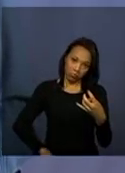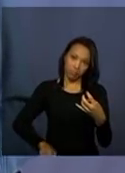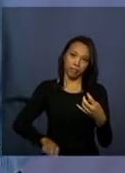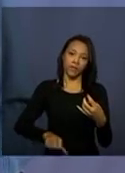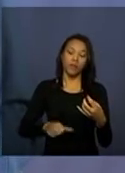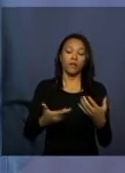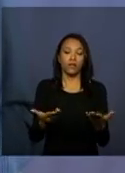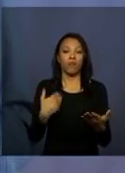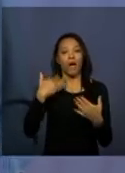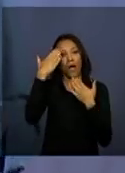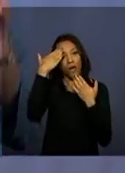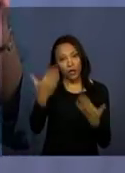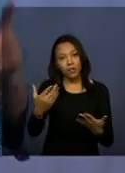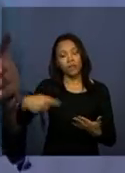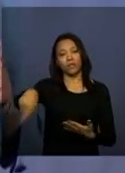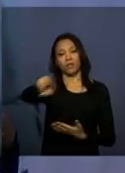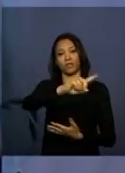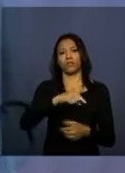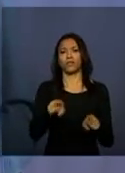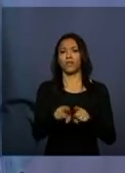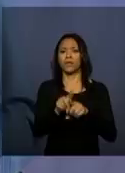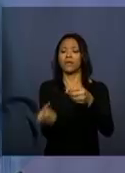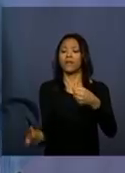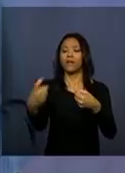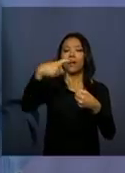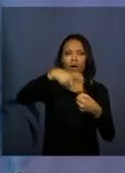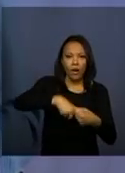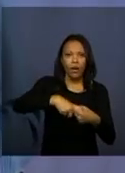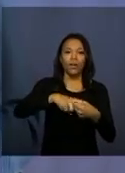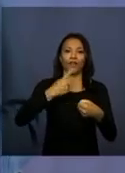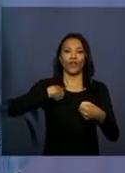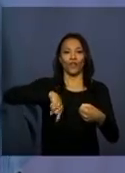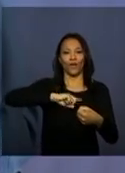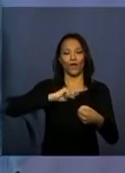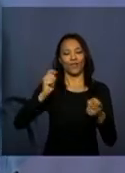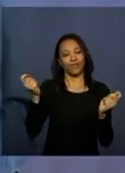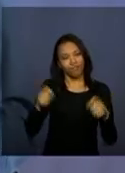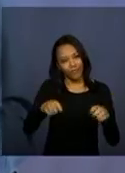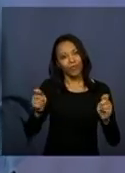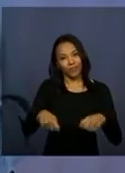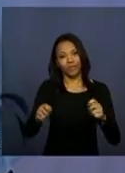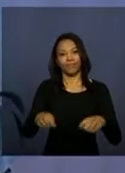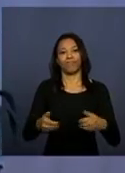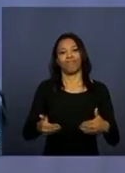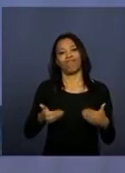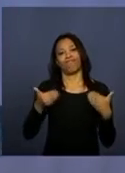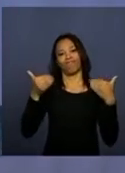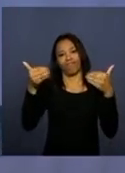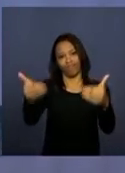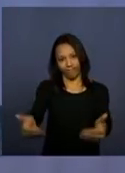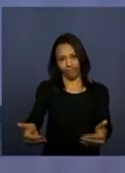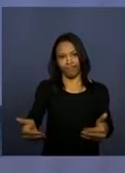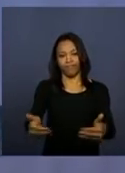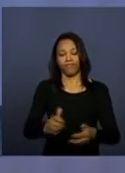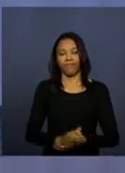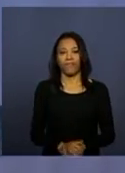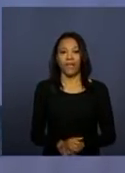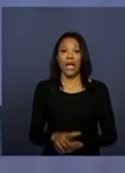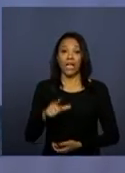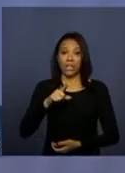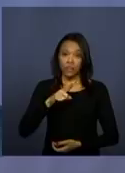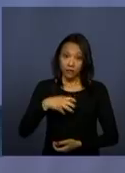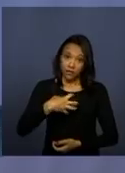eu agradeço também a essa parceria que nós fomos capazes de construir. Tenho